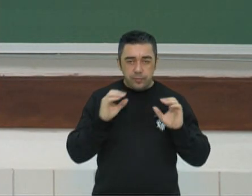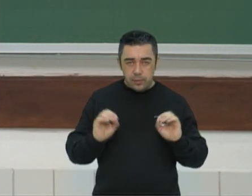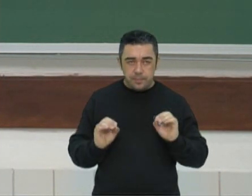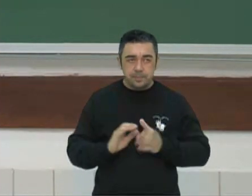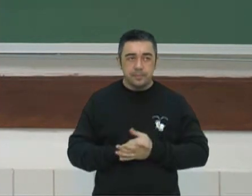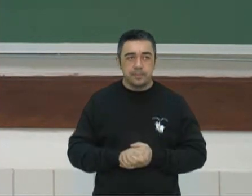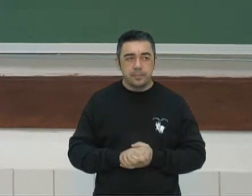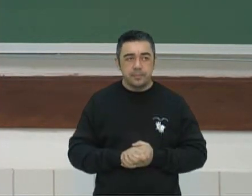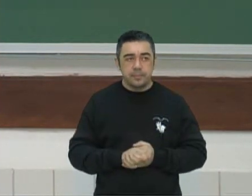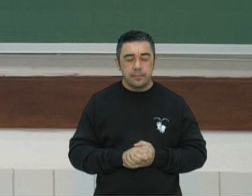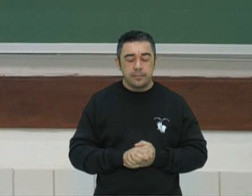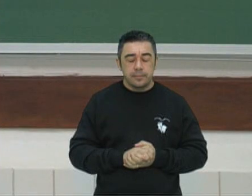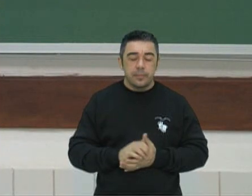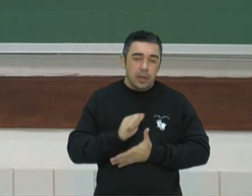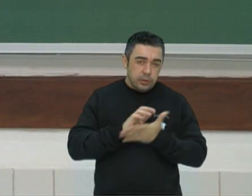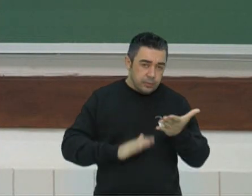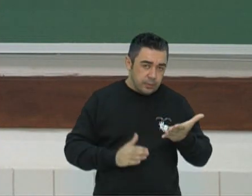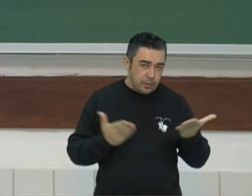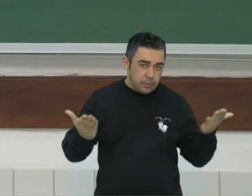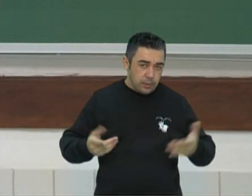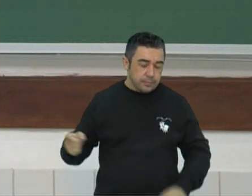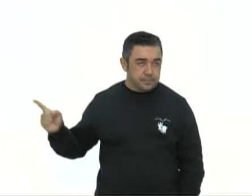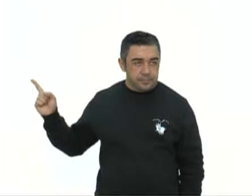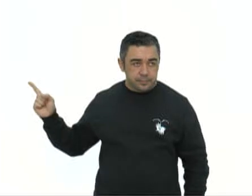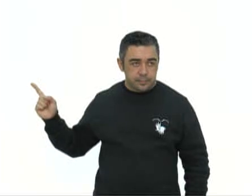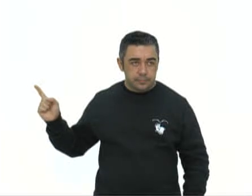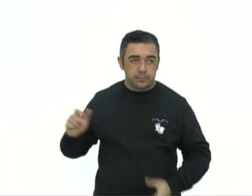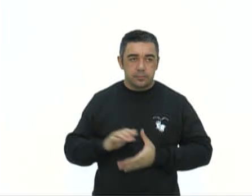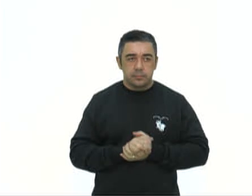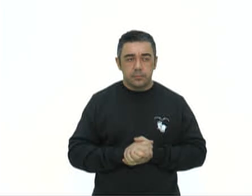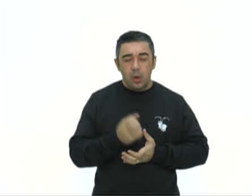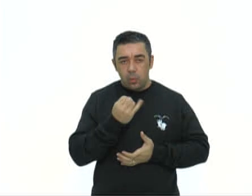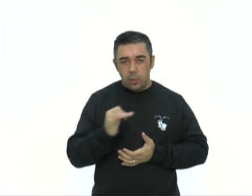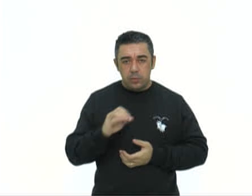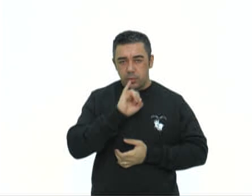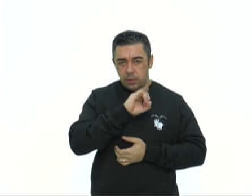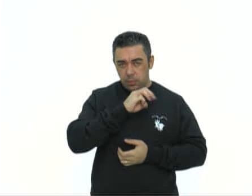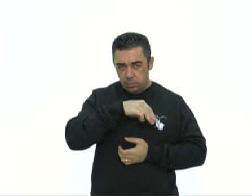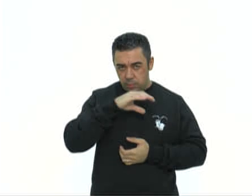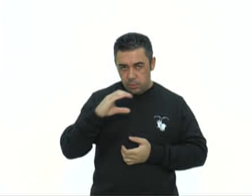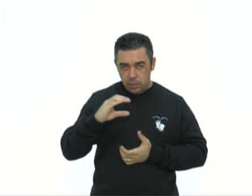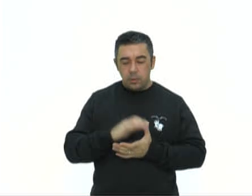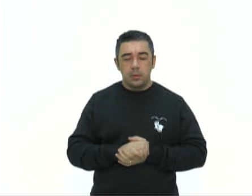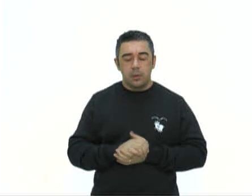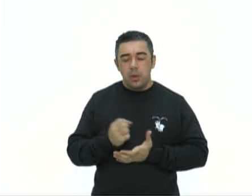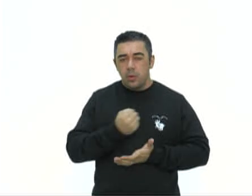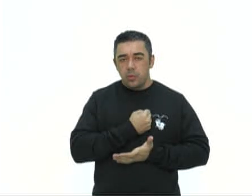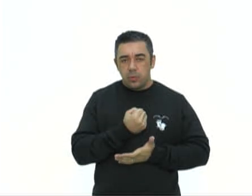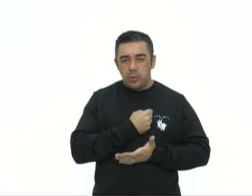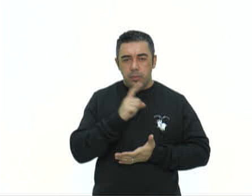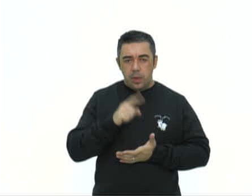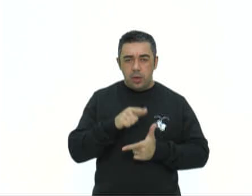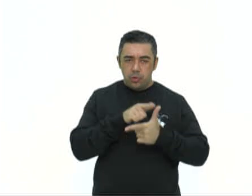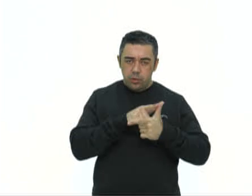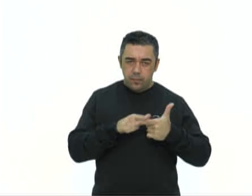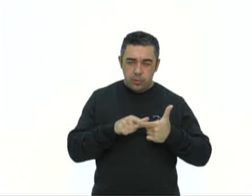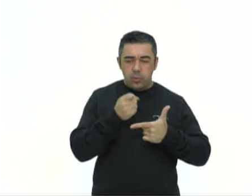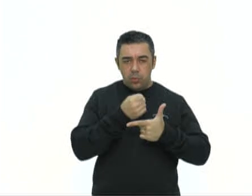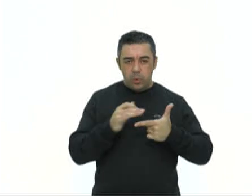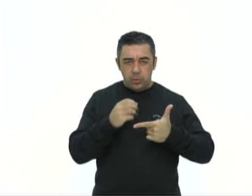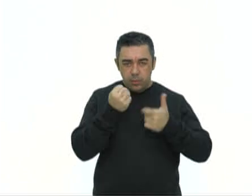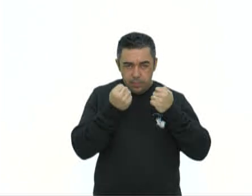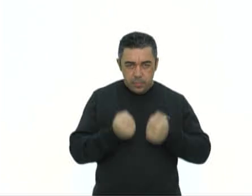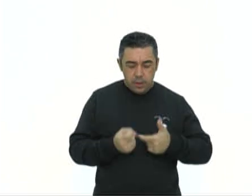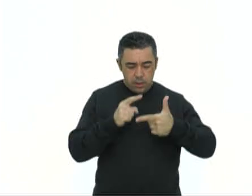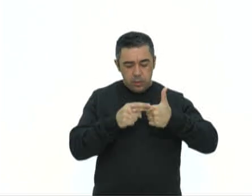aqui. Vamos ao exercício, então. O índice de massa corporal, o IMC, é o número obtido pela divisão da massa do indivíduo